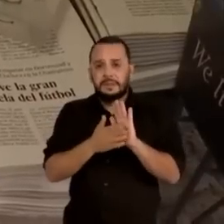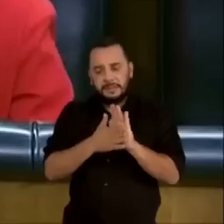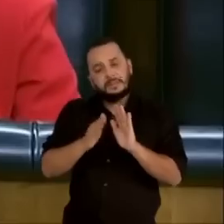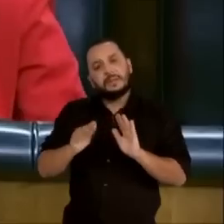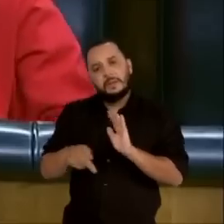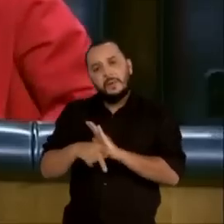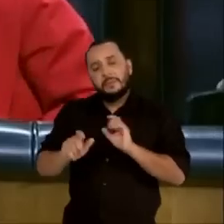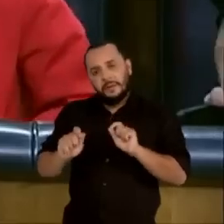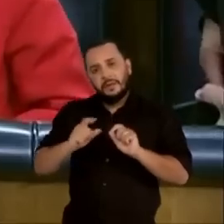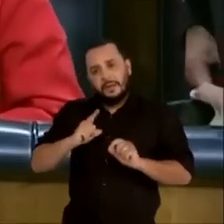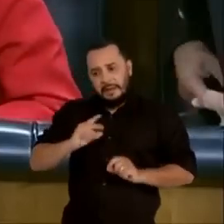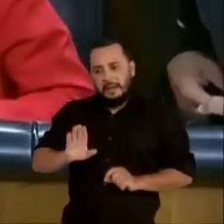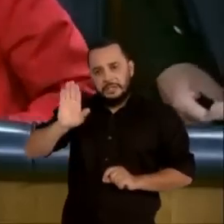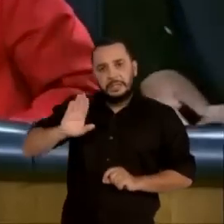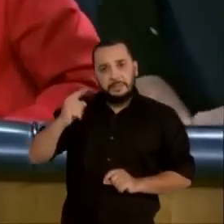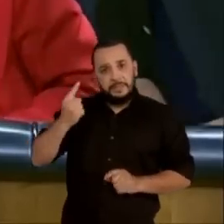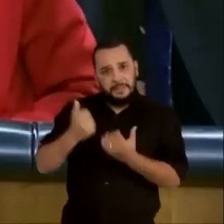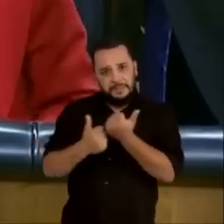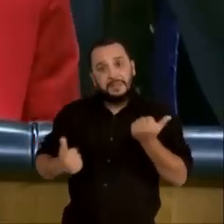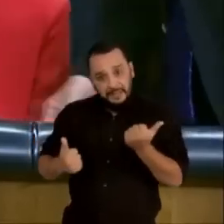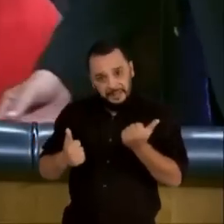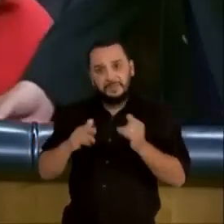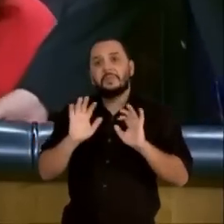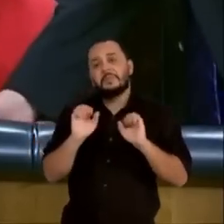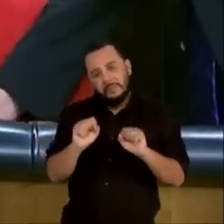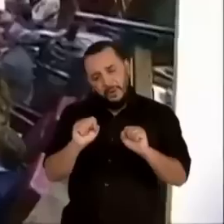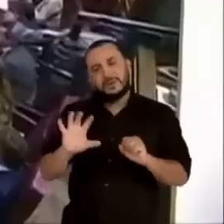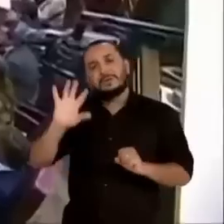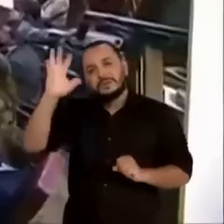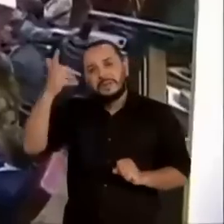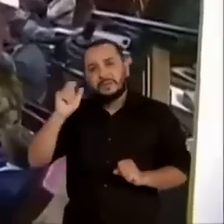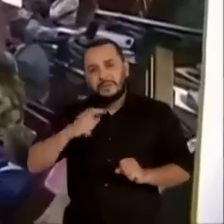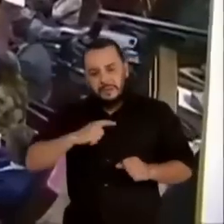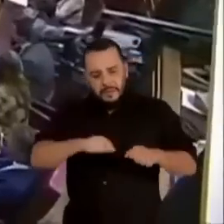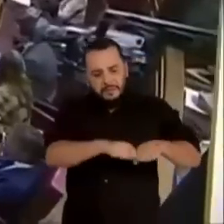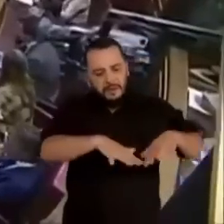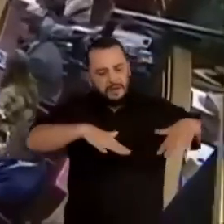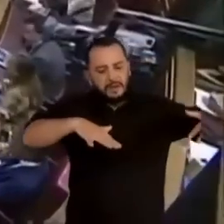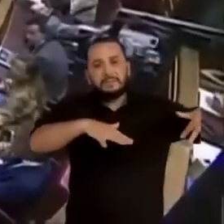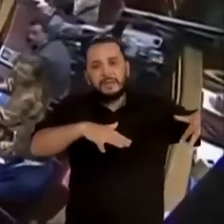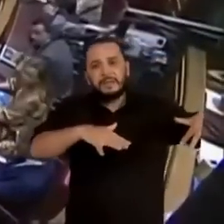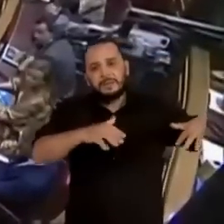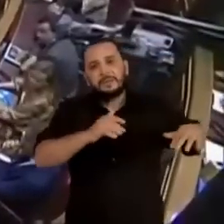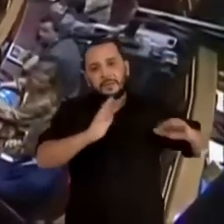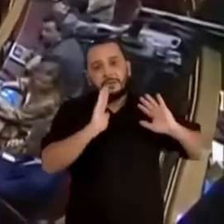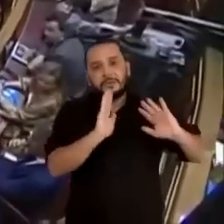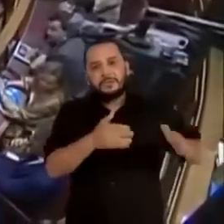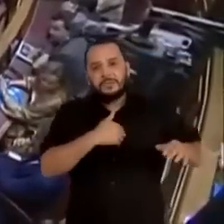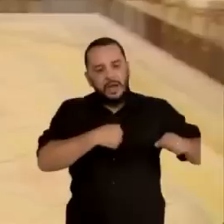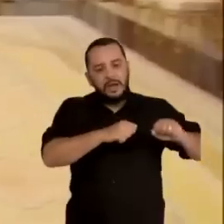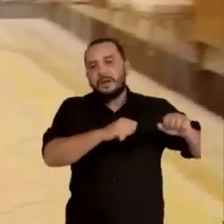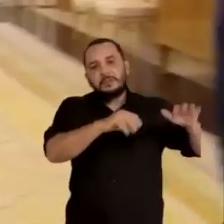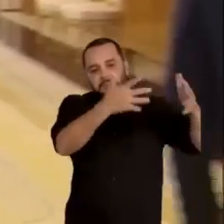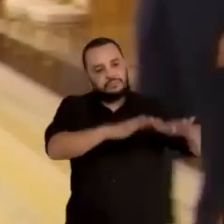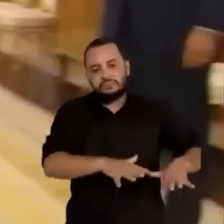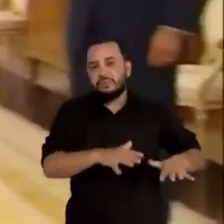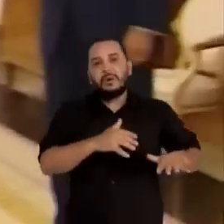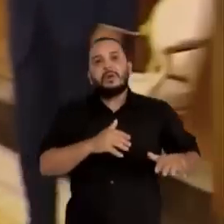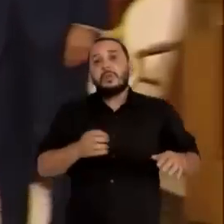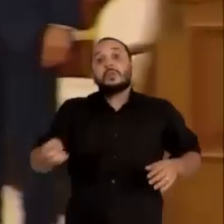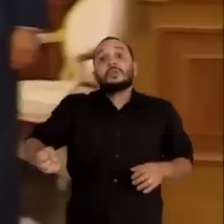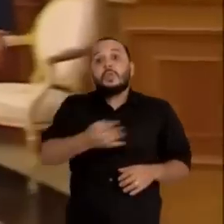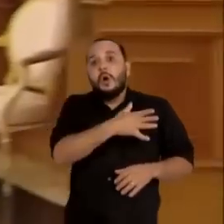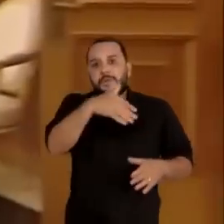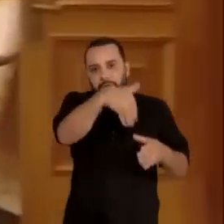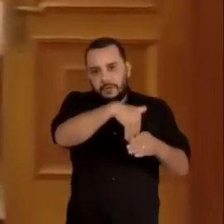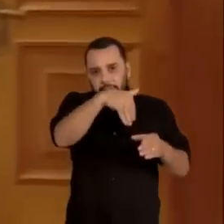a primeiro-ministro. O cenário pode resultar na dissolução do parlamento e na convocação de novas eleições. À tarde,